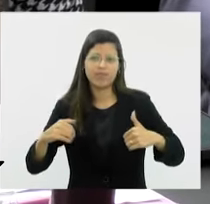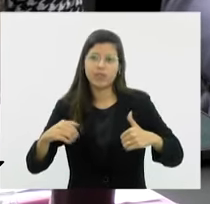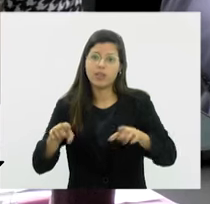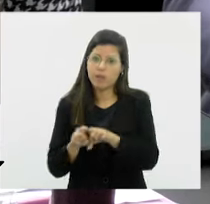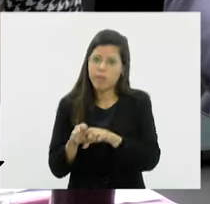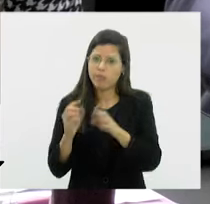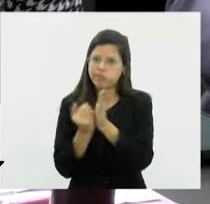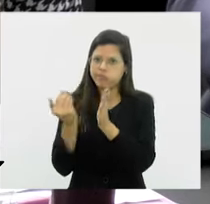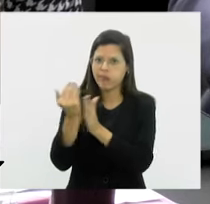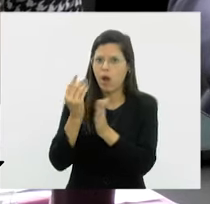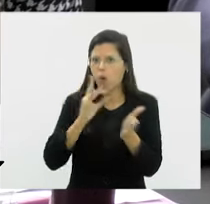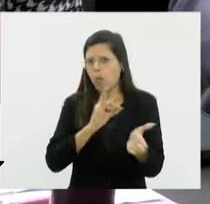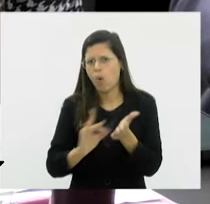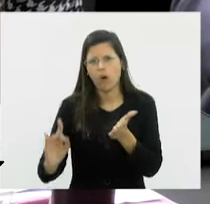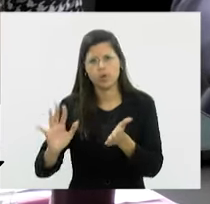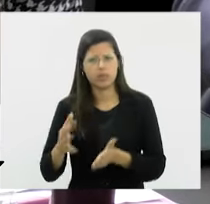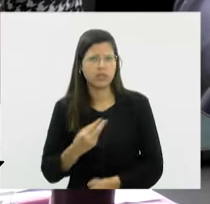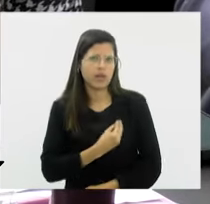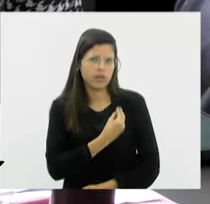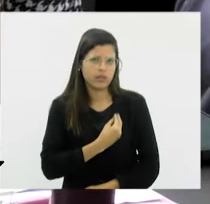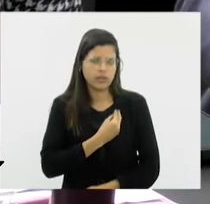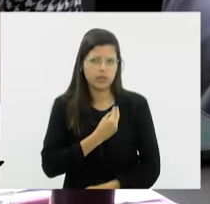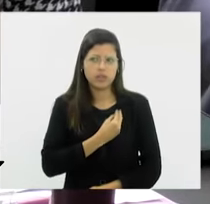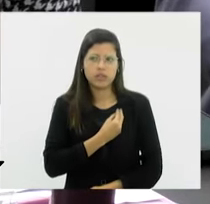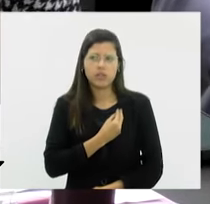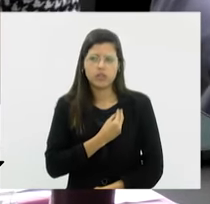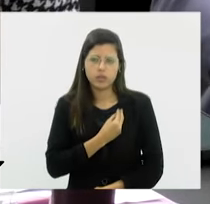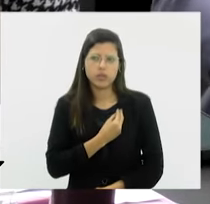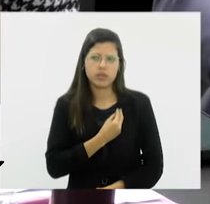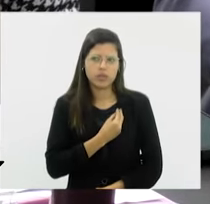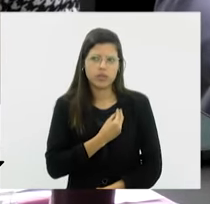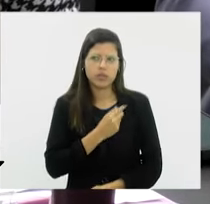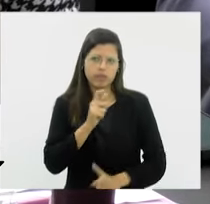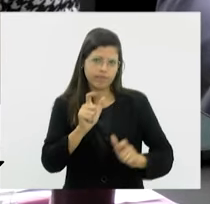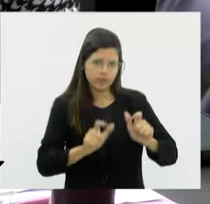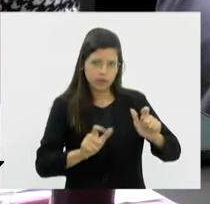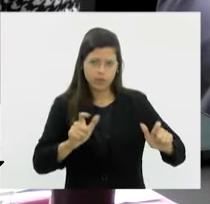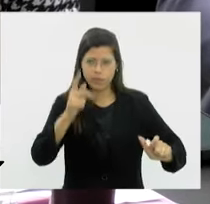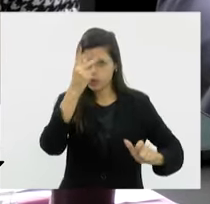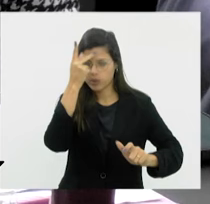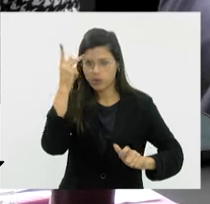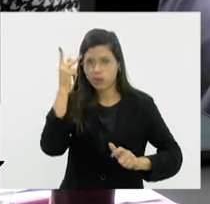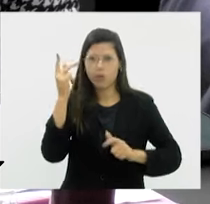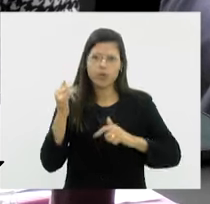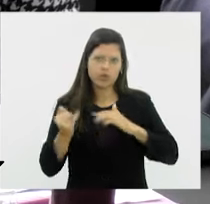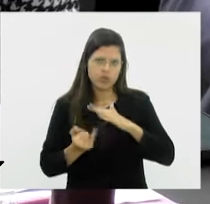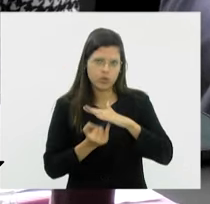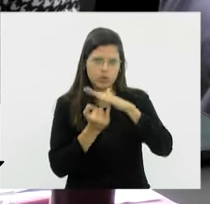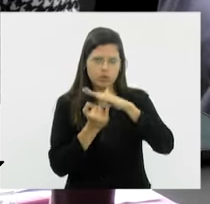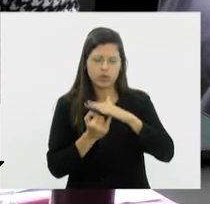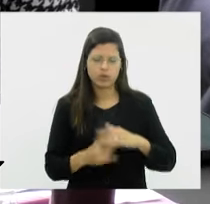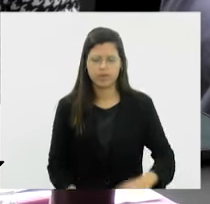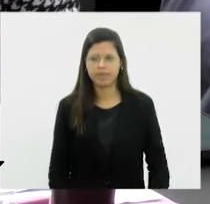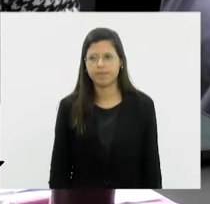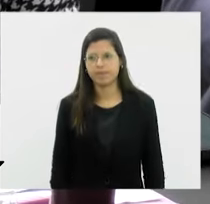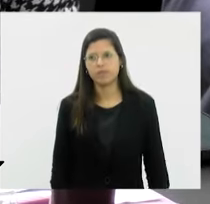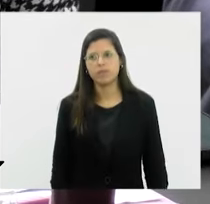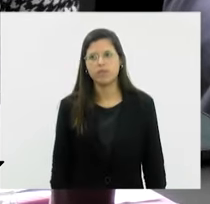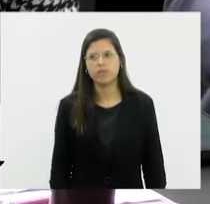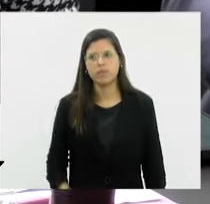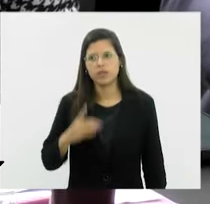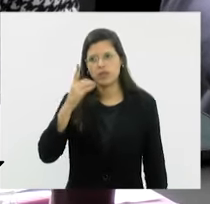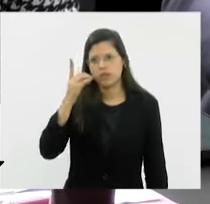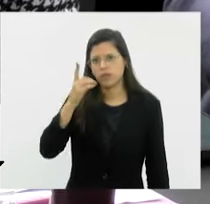esse ódio que existe e que está existindo ainda mais entre pessoas e entre instituições. Deputado